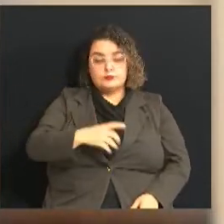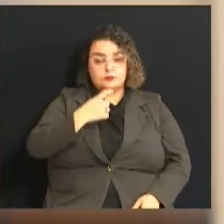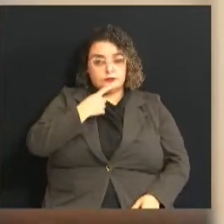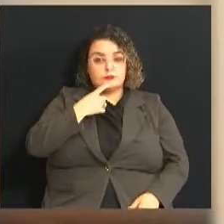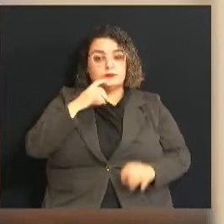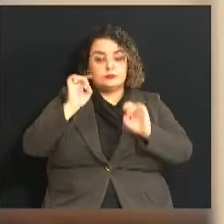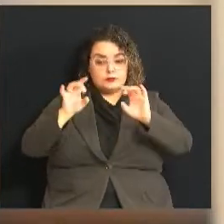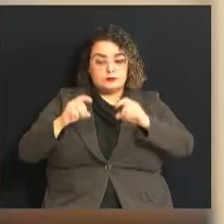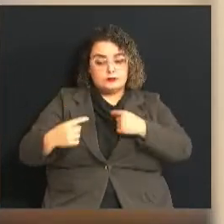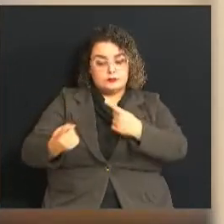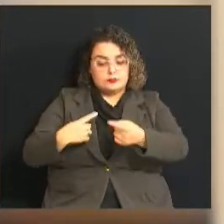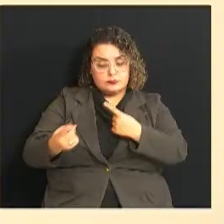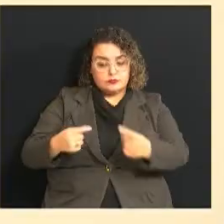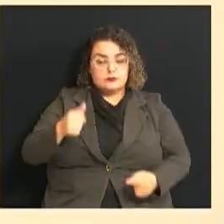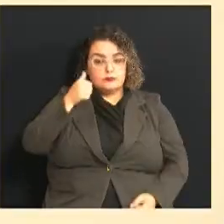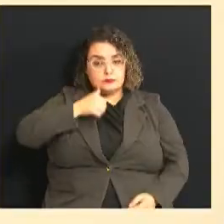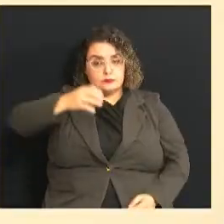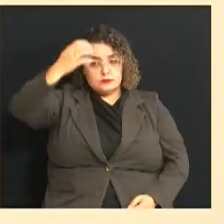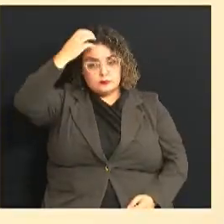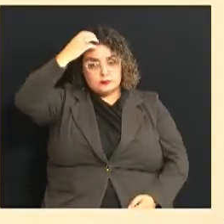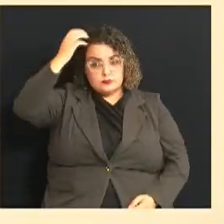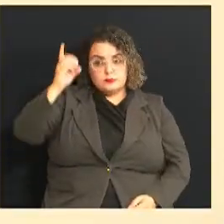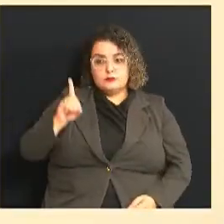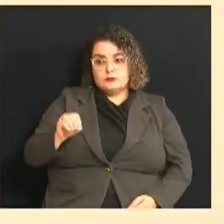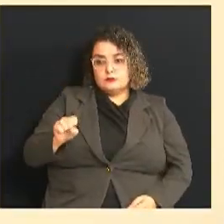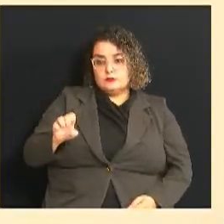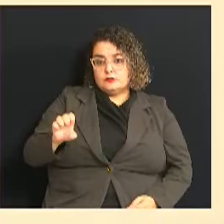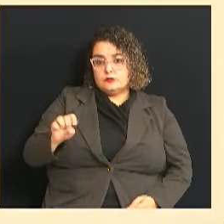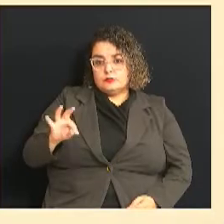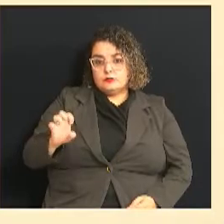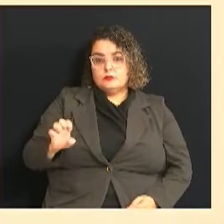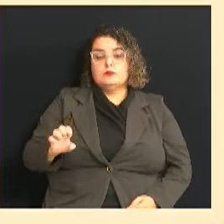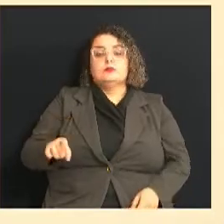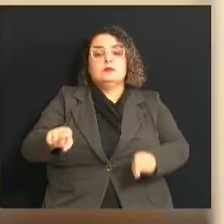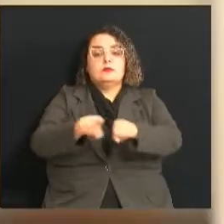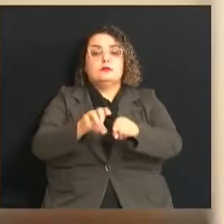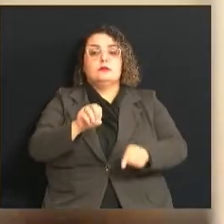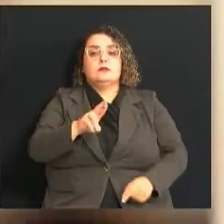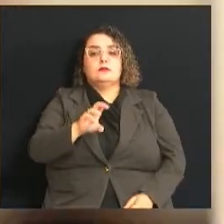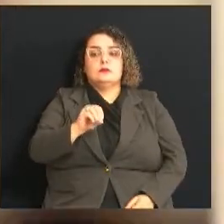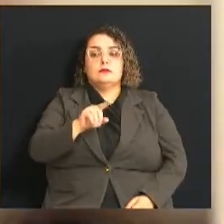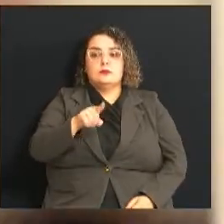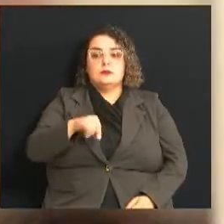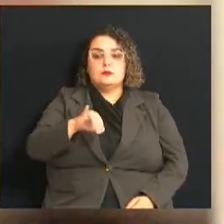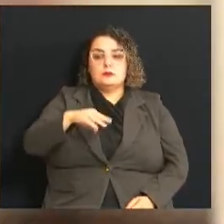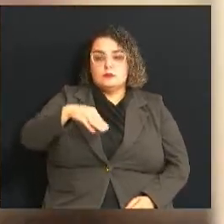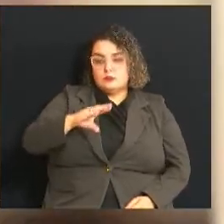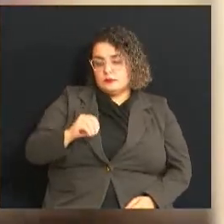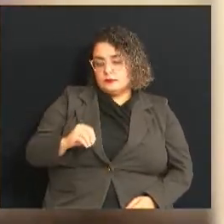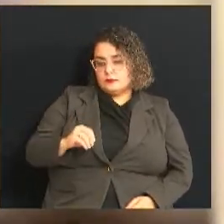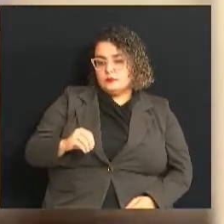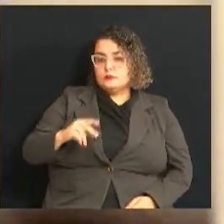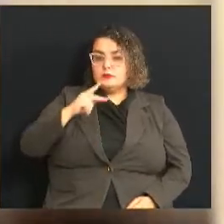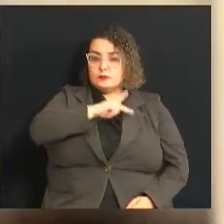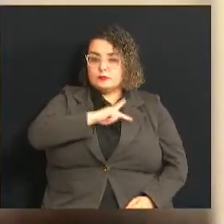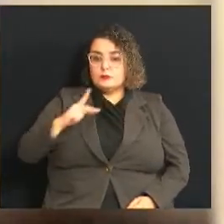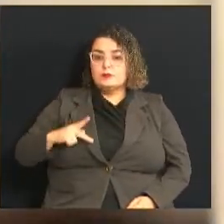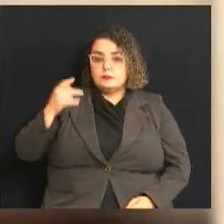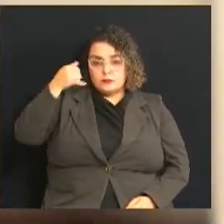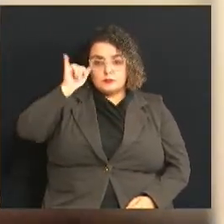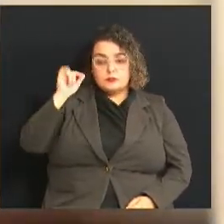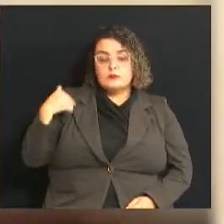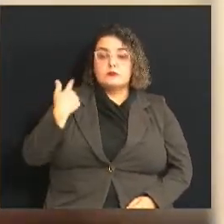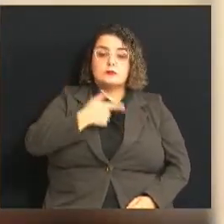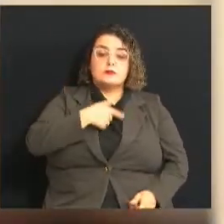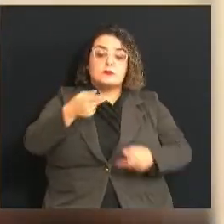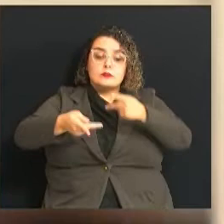avenidas Princesa do Oeste e Orozimbo Maia. A comissão tem como presidente o vereador Paulo Búfalo. Nós abordamos os